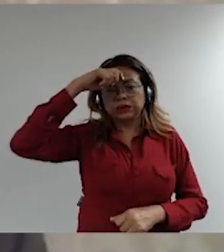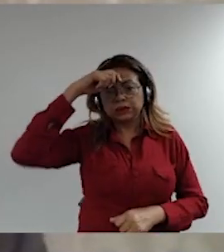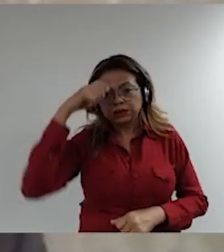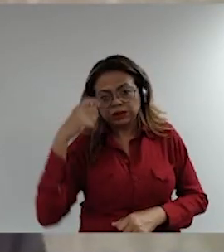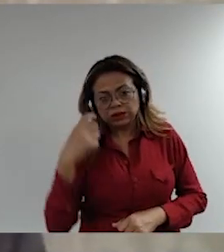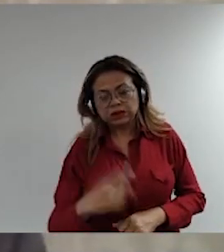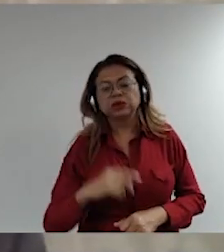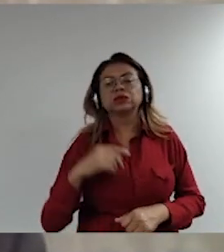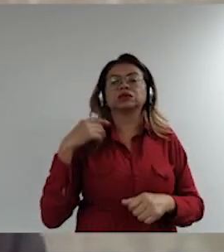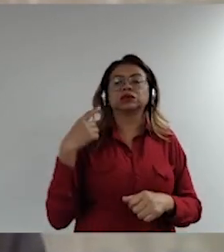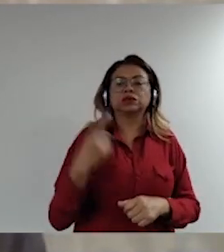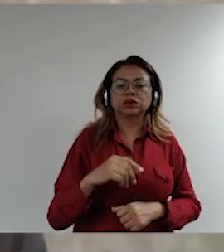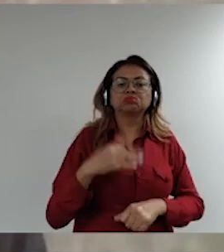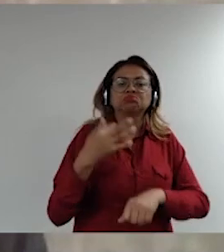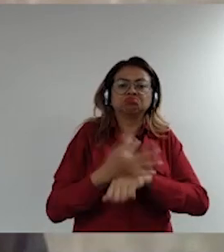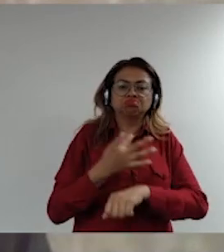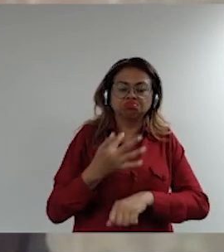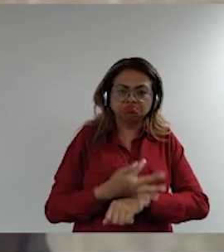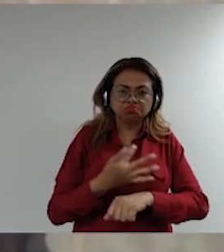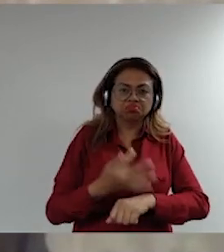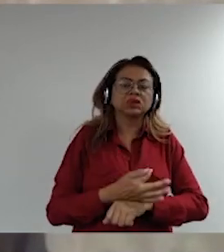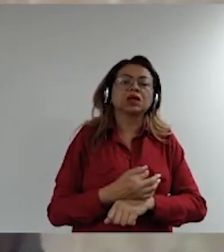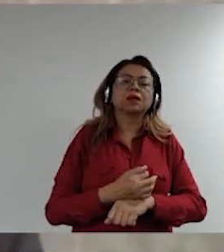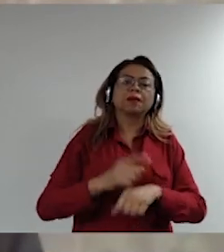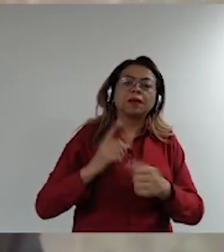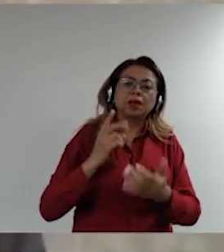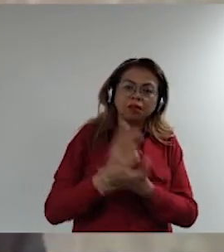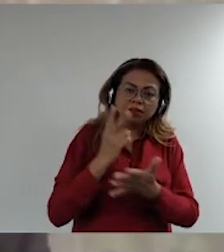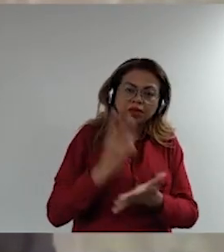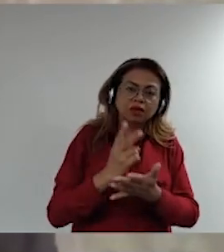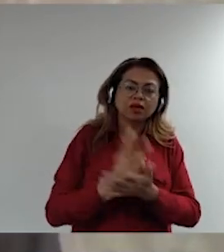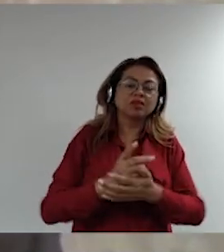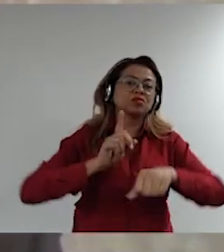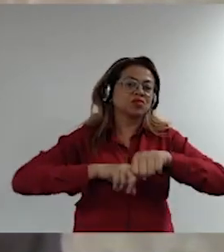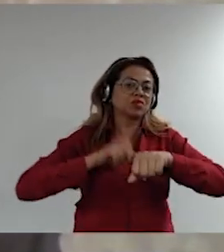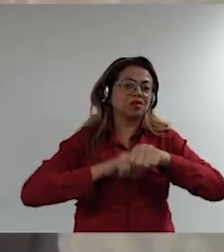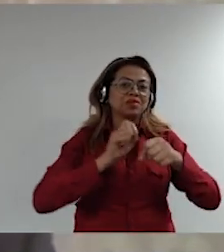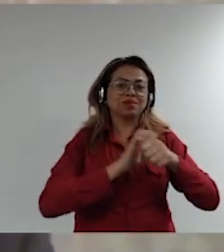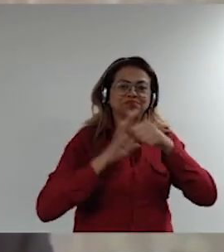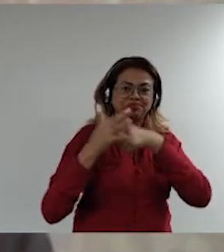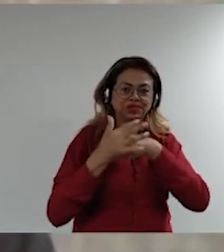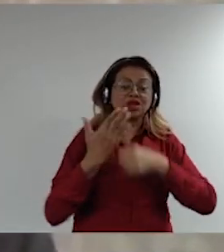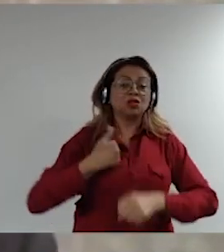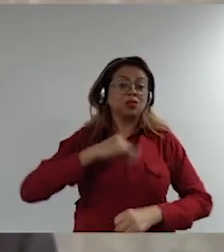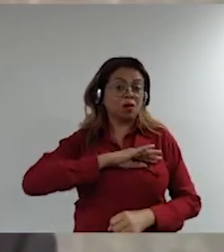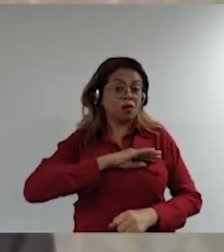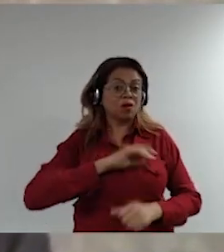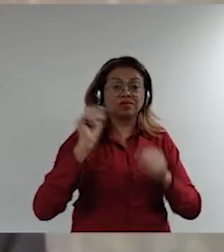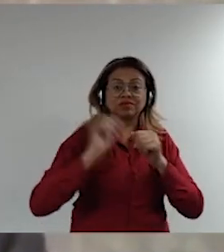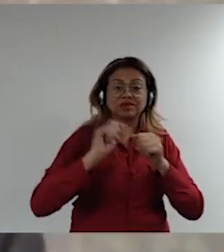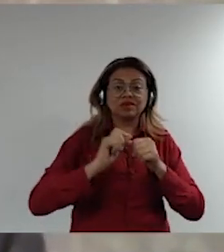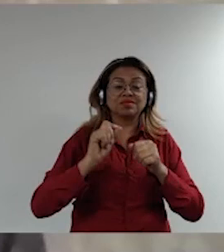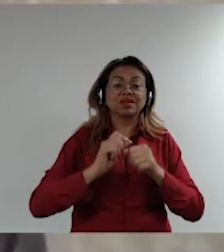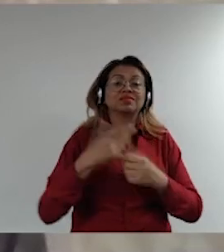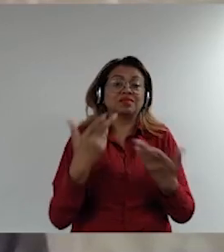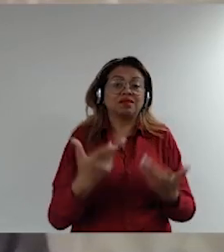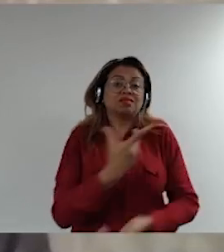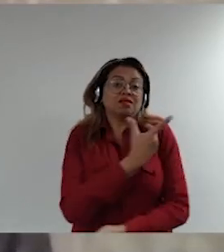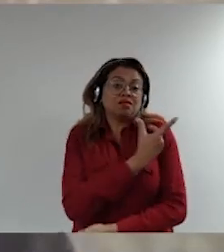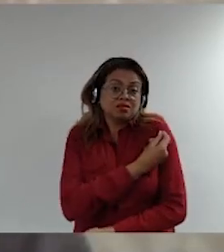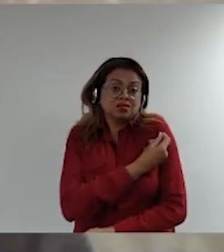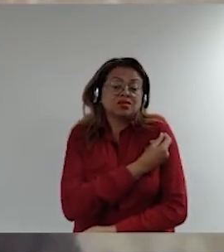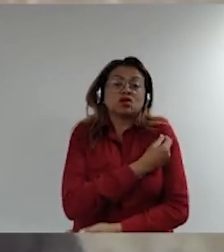trabalhado diuturnamente, mesmo durante a pandemia. Nós realizamos essa vacinação do